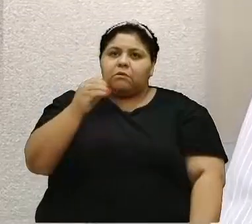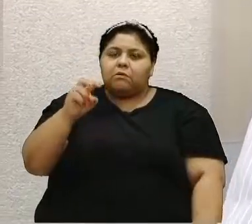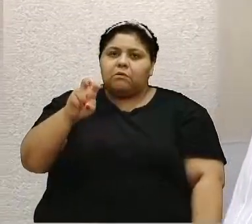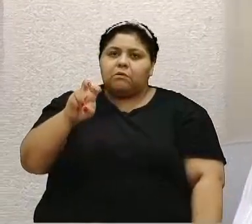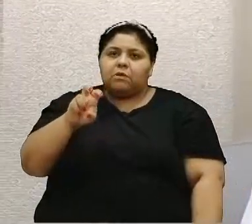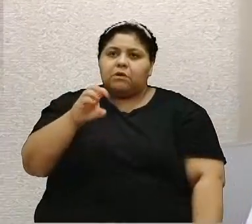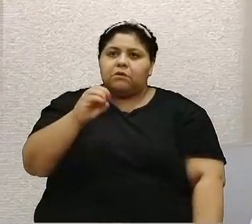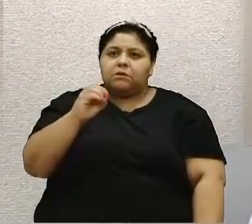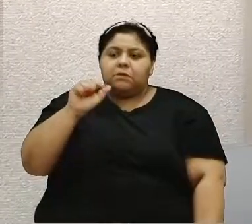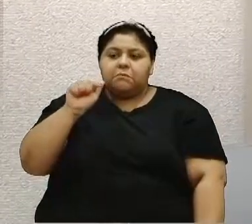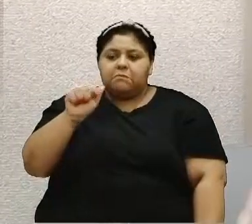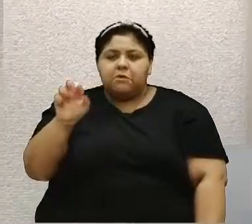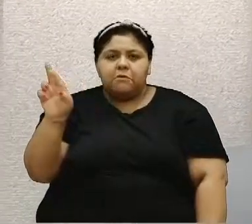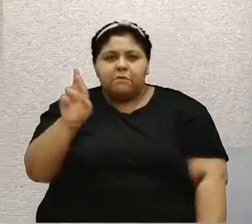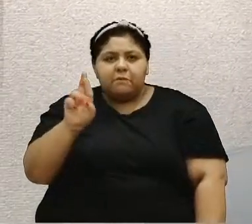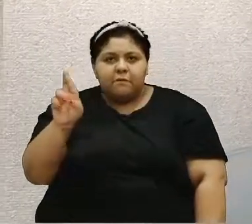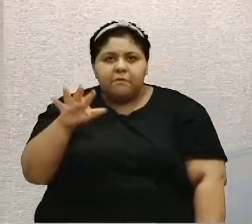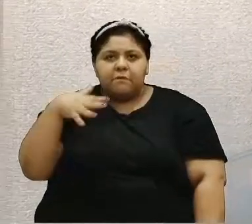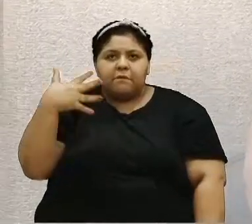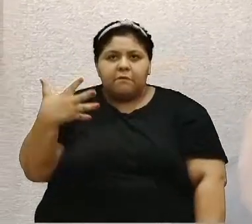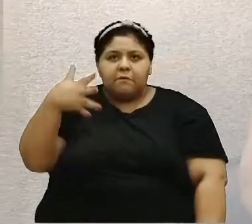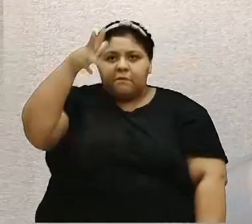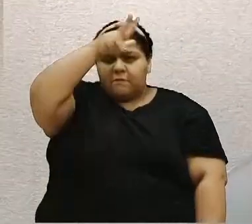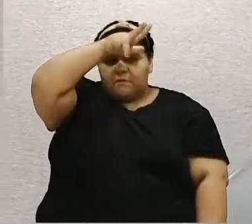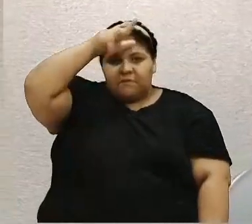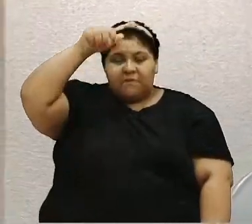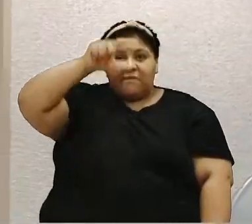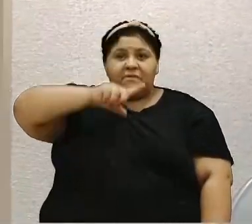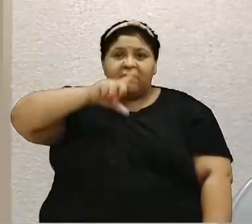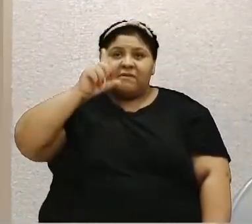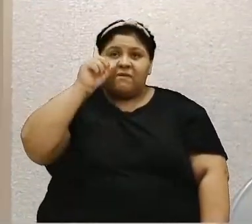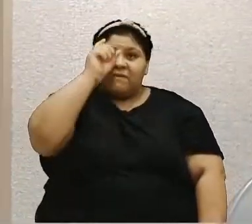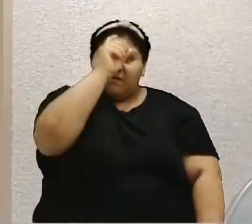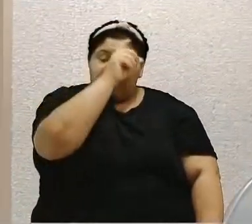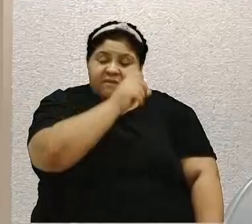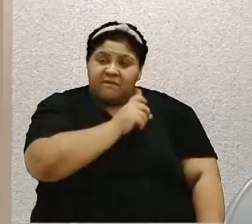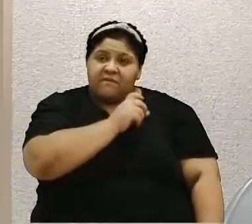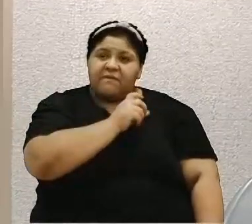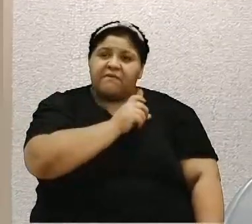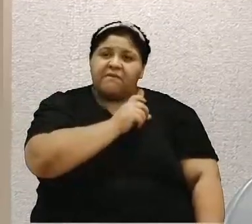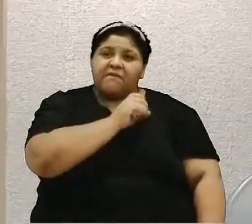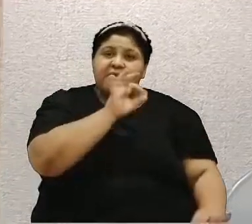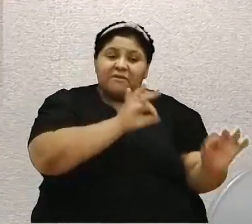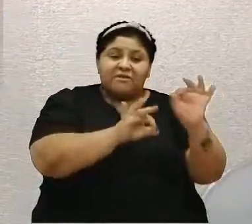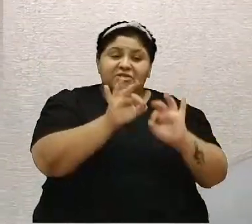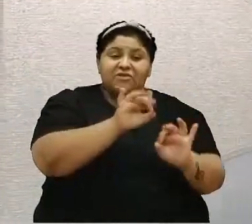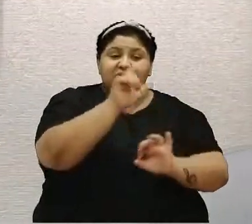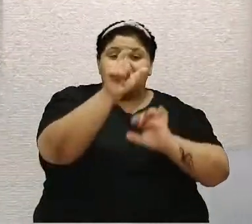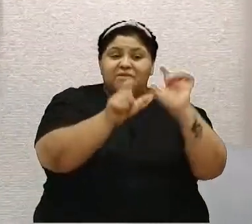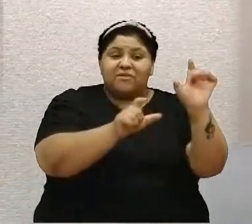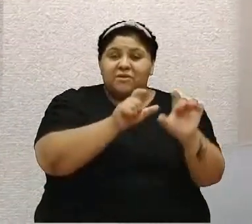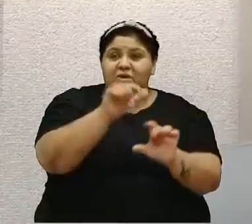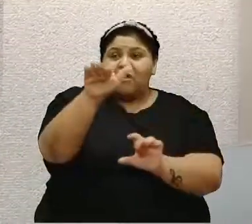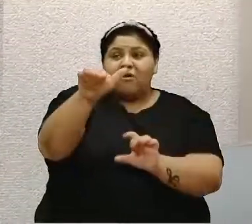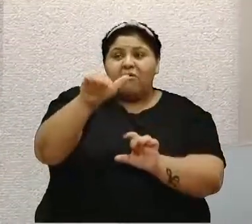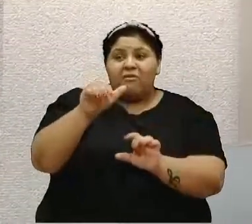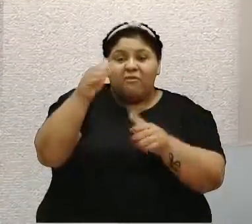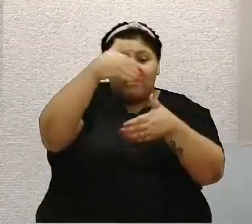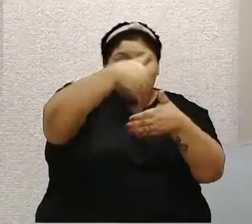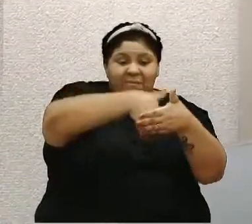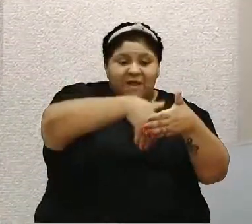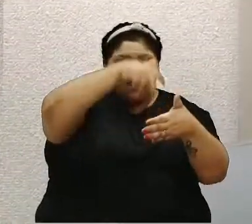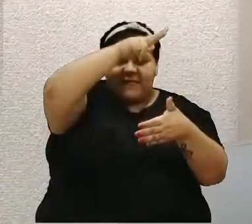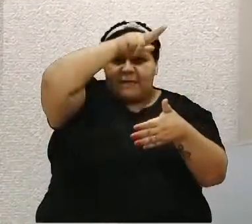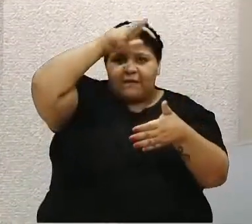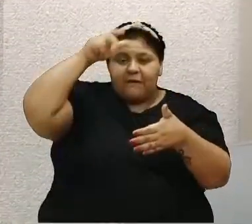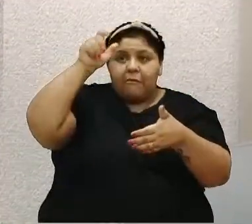mil reais. Então, a prefeitura tem dificuldade, inclusive, de arrumar pessoas para virem para dentro da prefeitura,